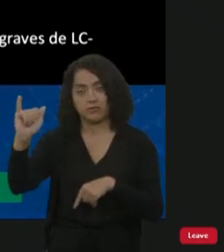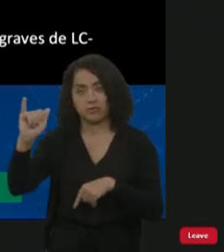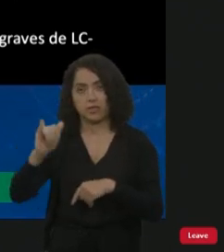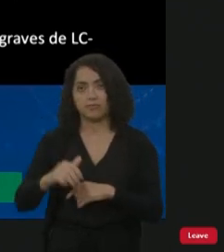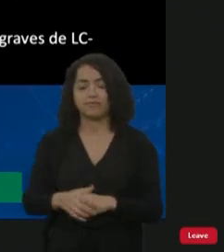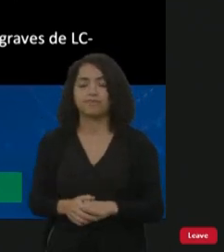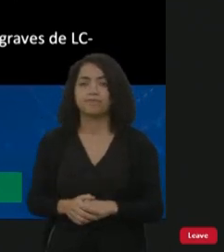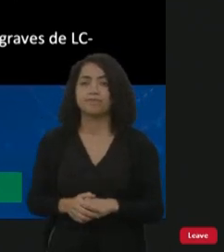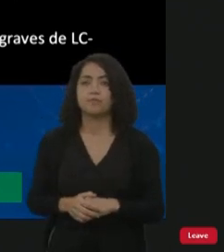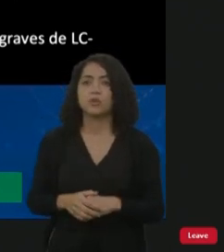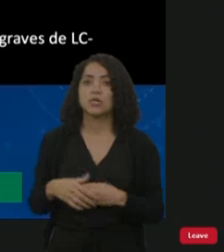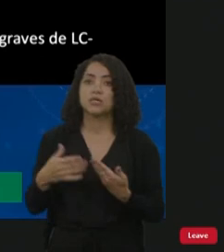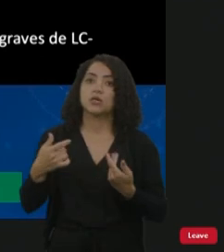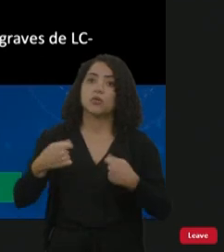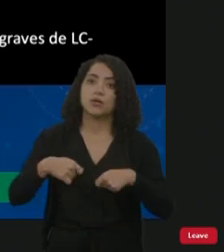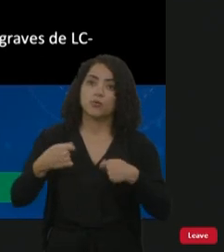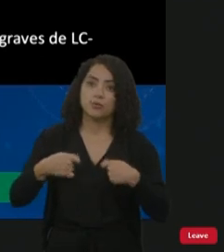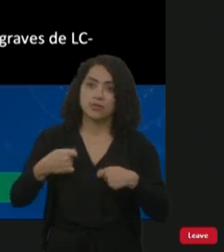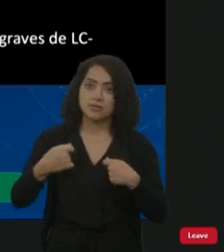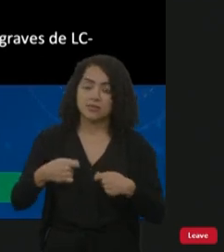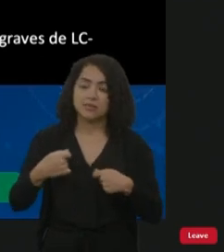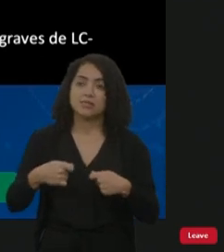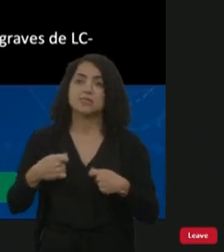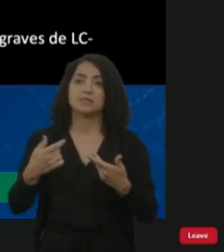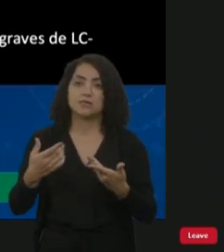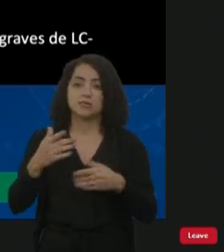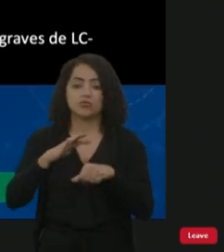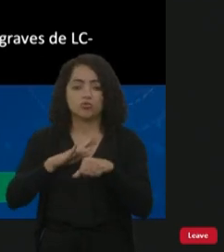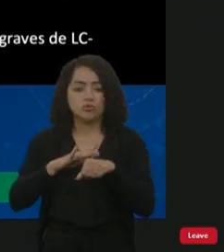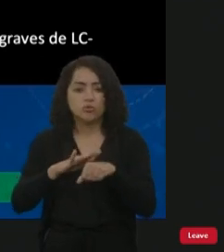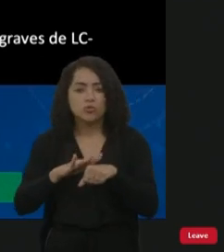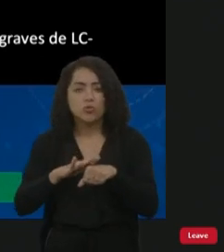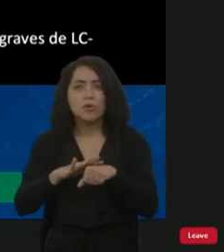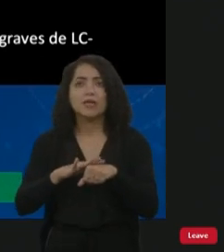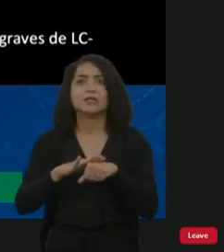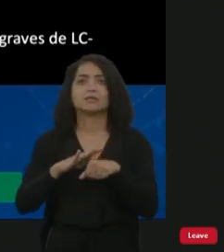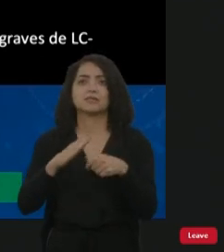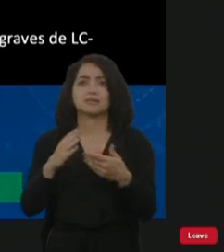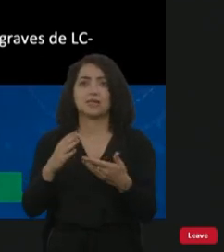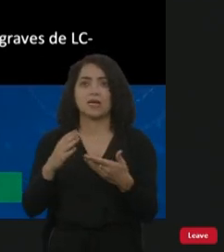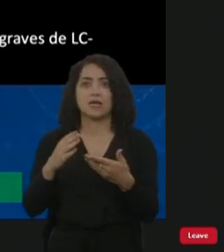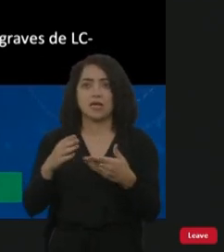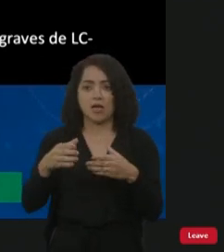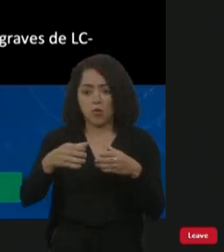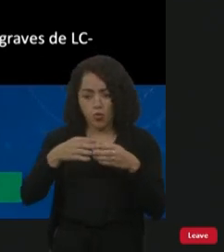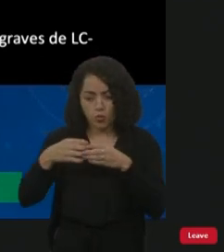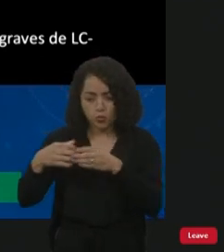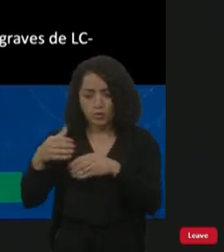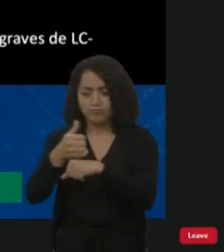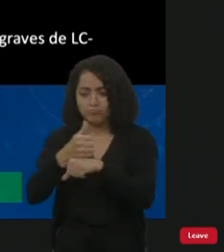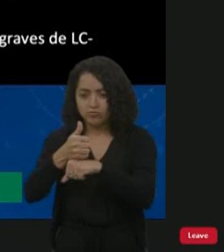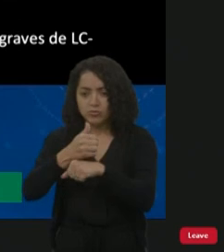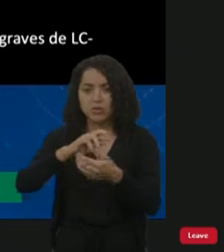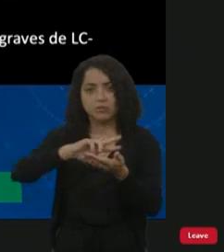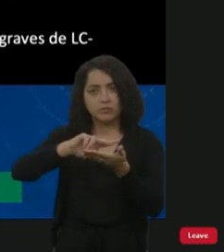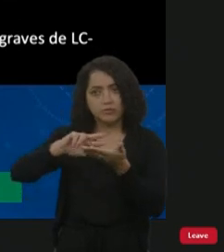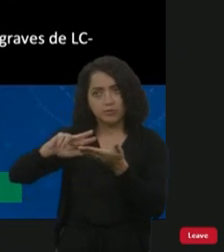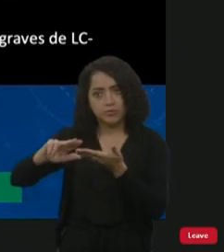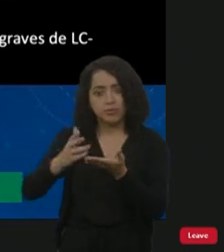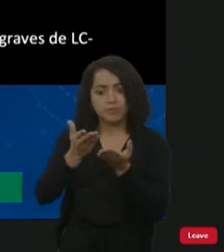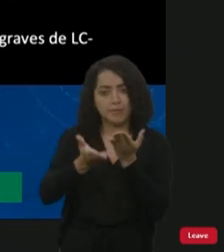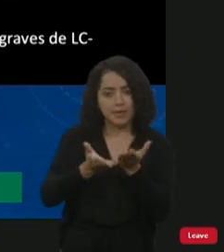Então, eu preciso sempre, né, como toda doença metabólica, eu preciso de uma equipe multidisciplinar para tratar